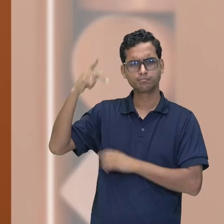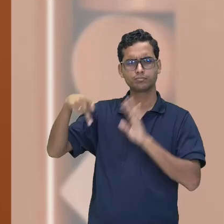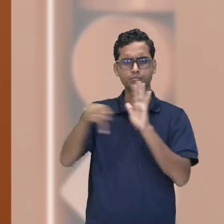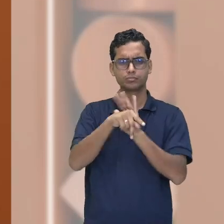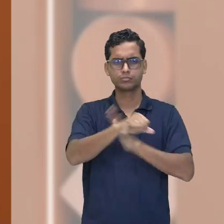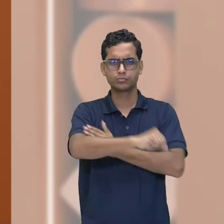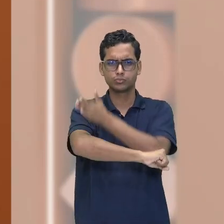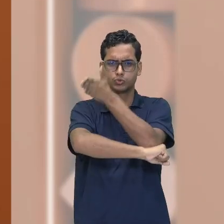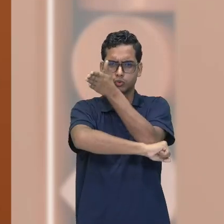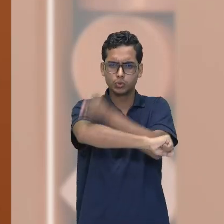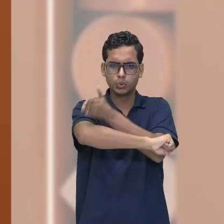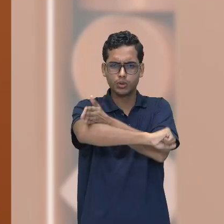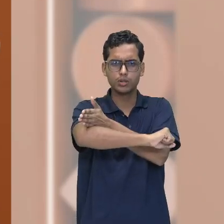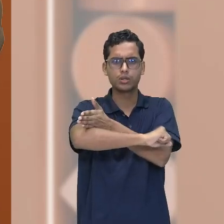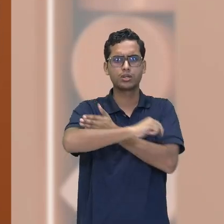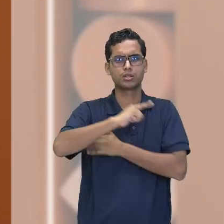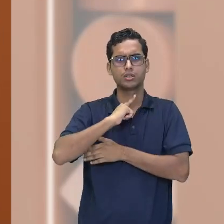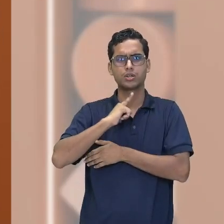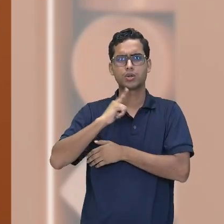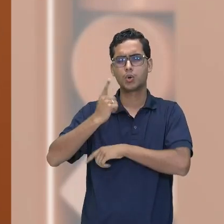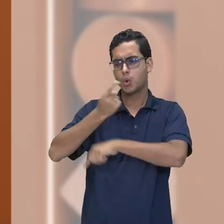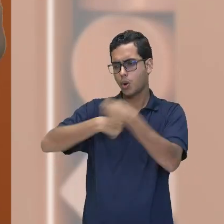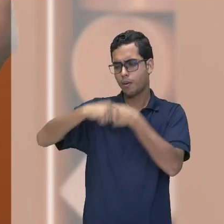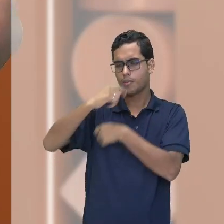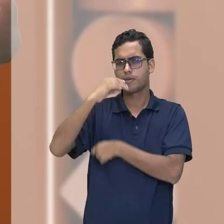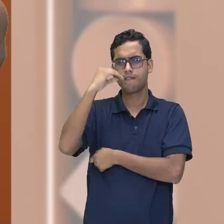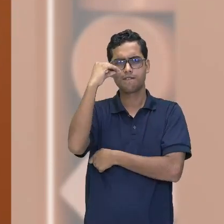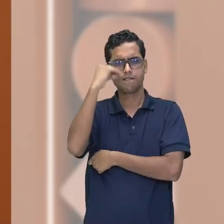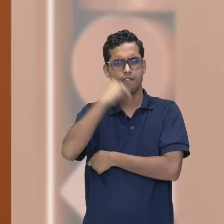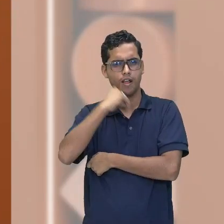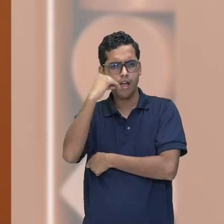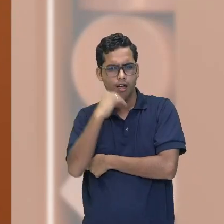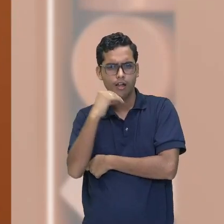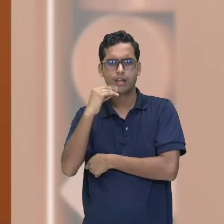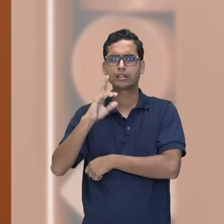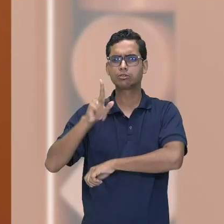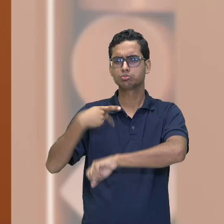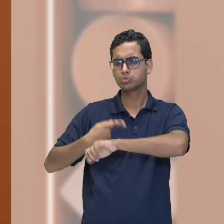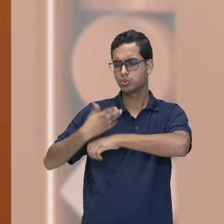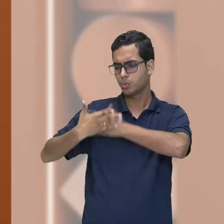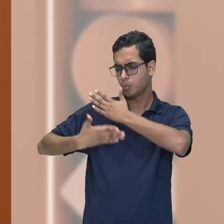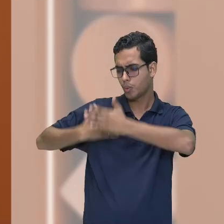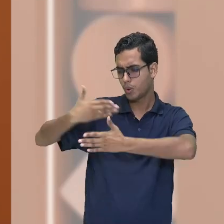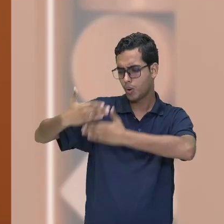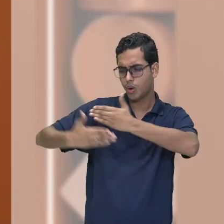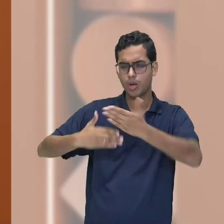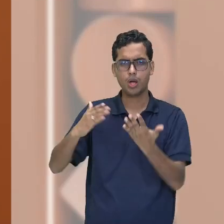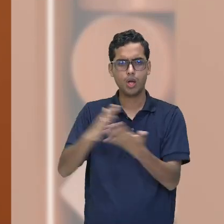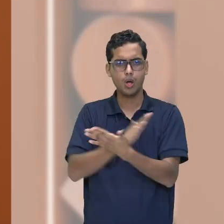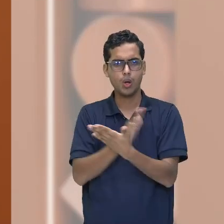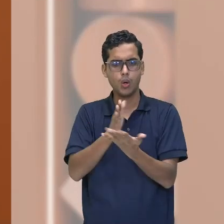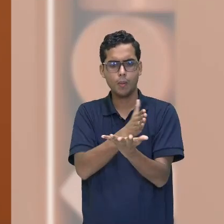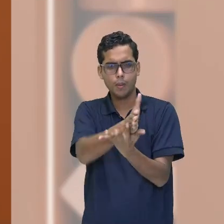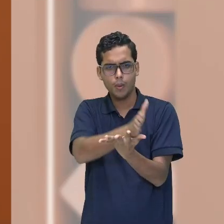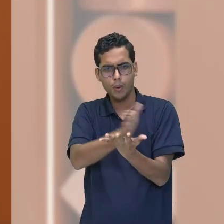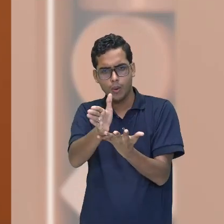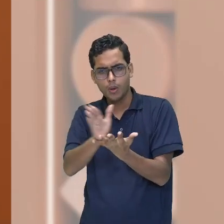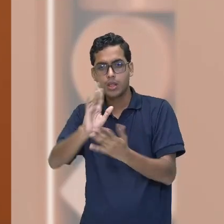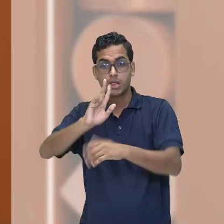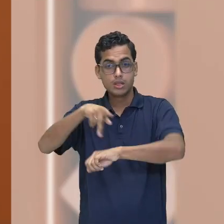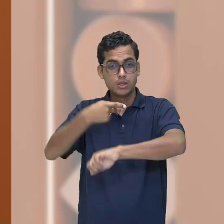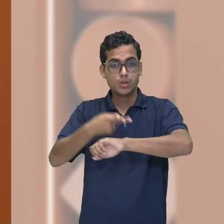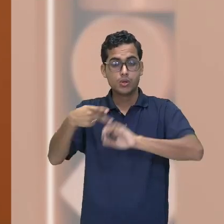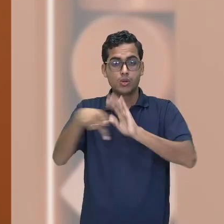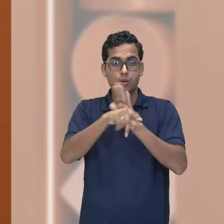um fraco comércio, não quer dizer que não existia mais, vamos começar a se desenvolver em alguns aspectos. Já na Idade Média o comércio vai